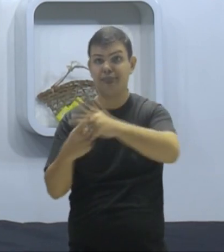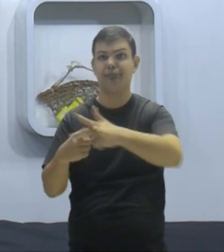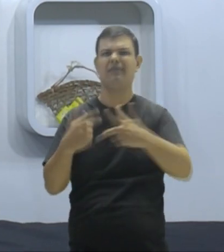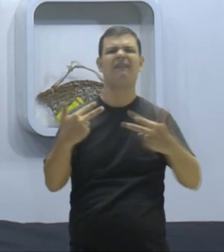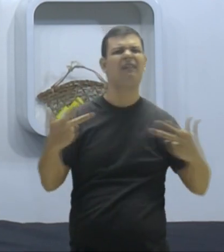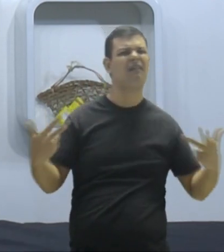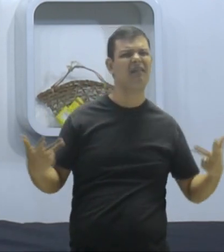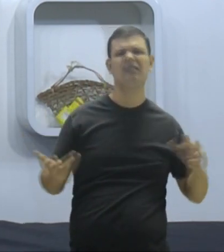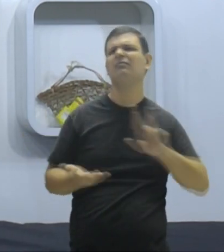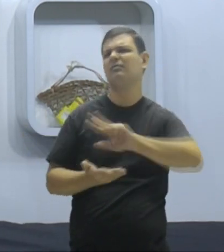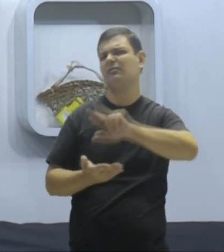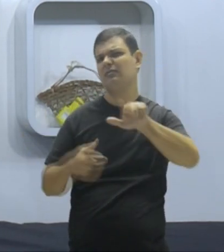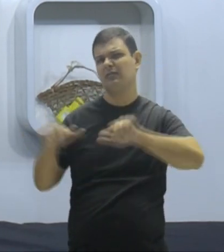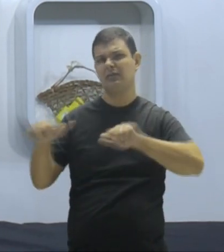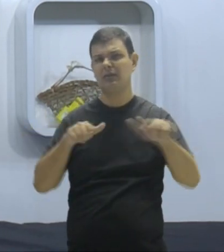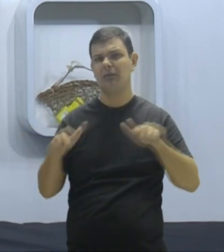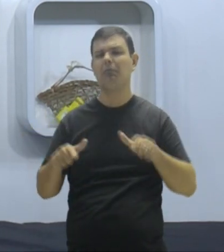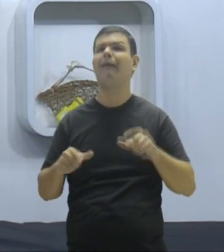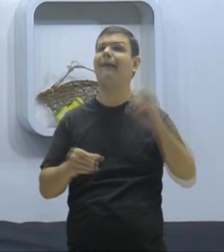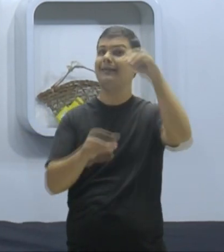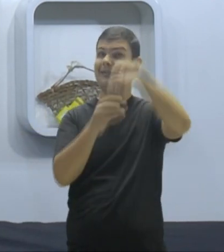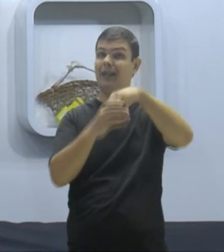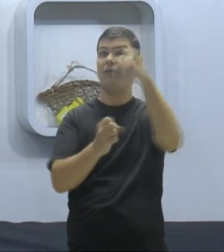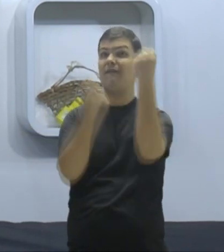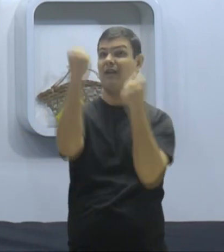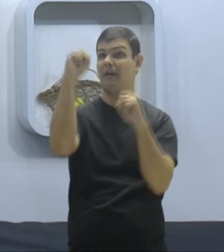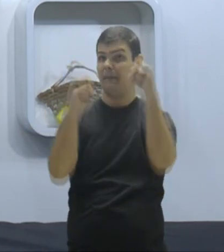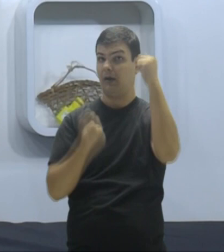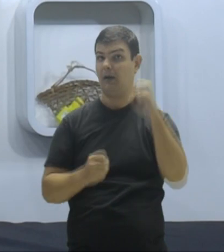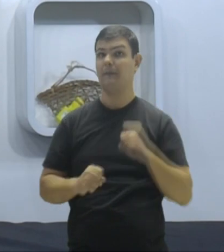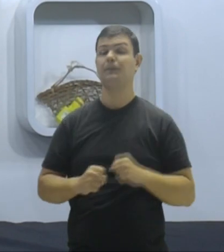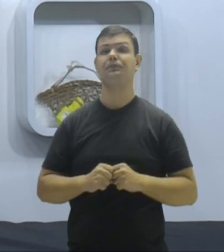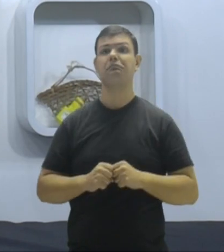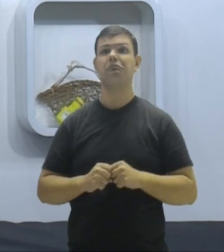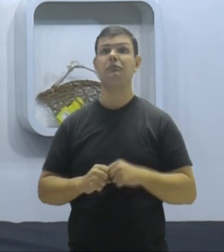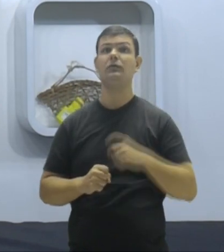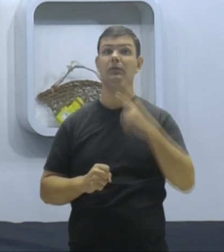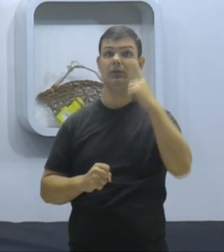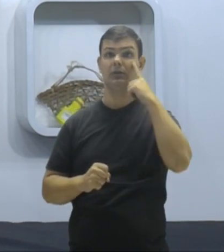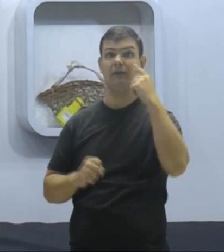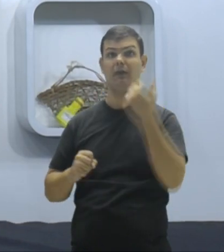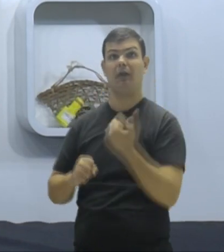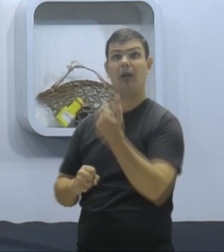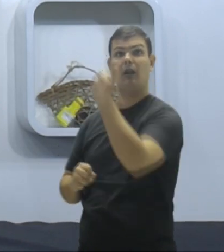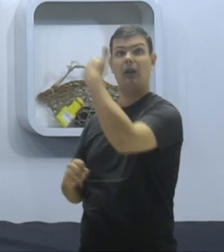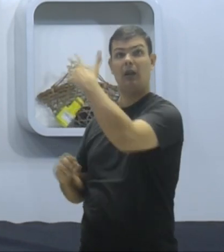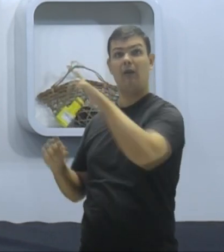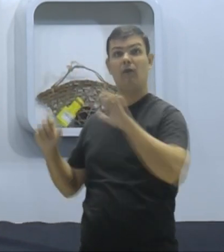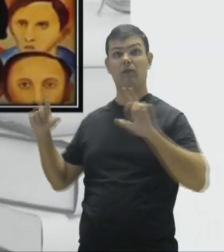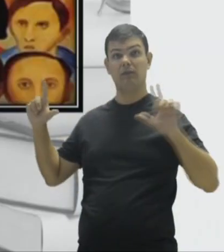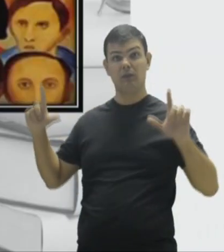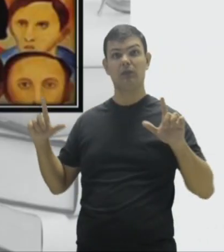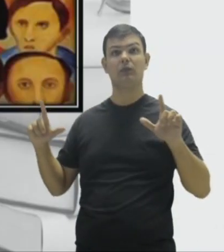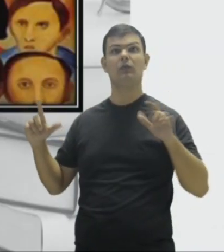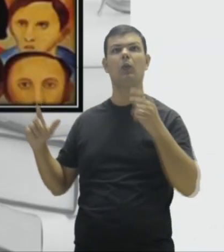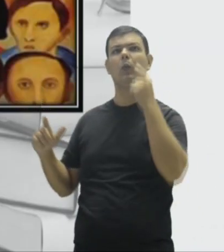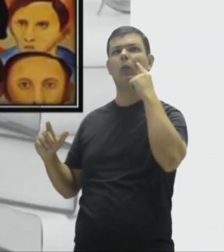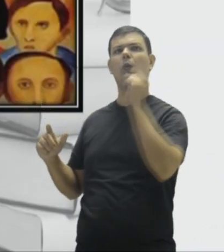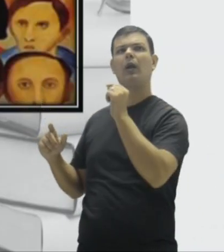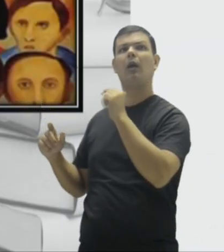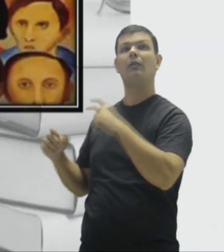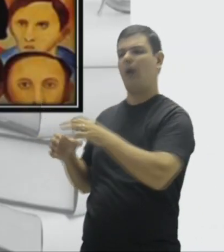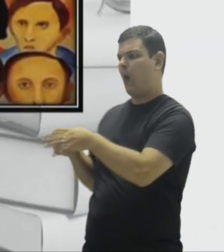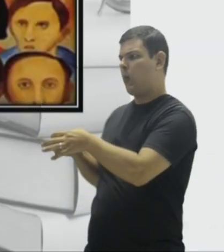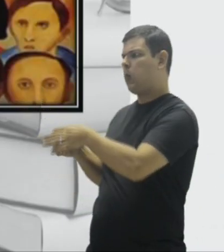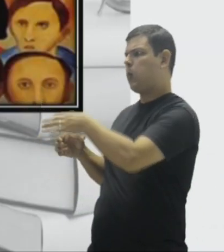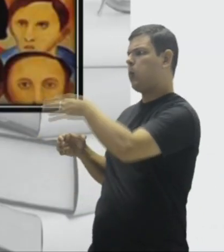de consumo, nas fábricas. É tanto que se você observar lá no fundo, você observa as